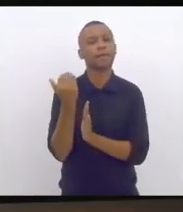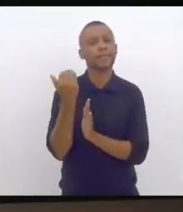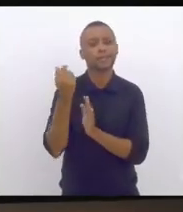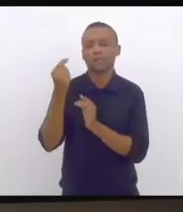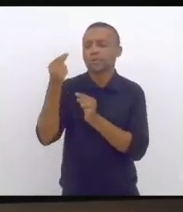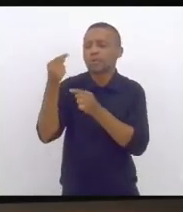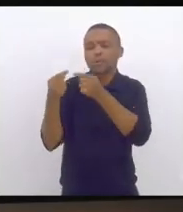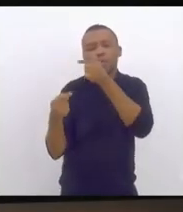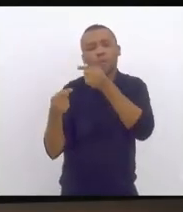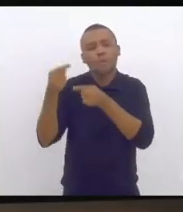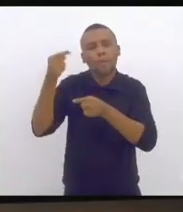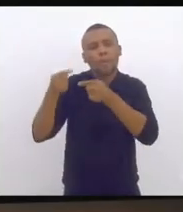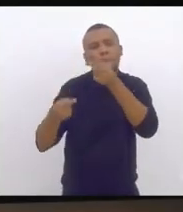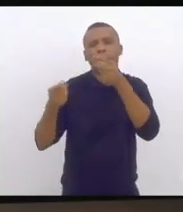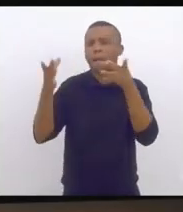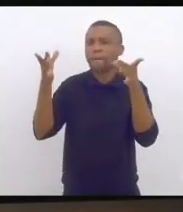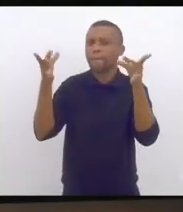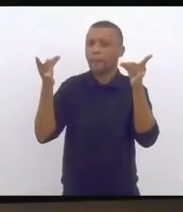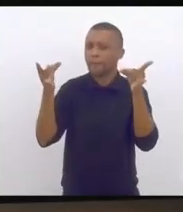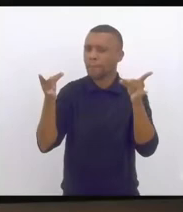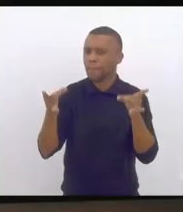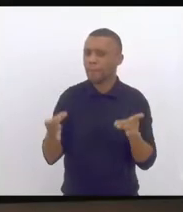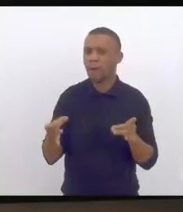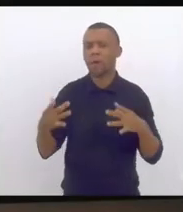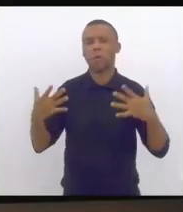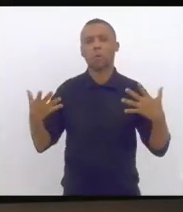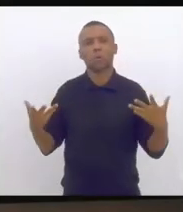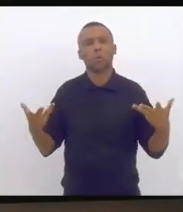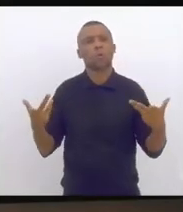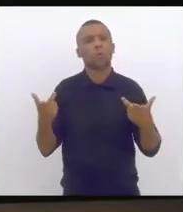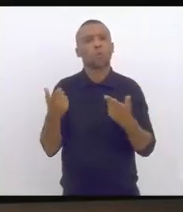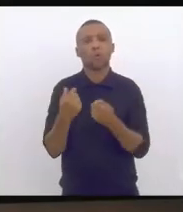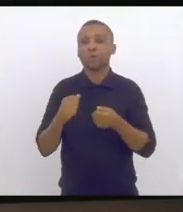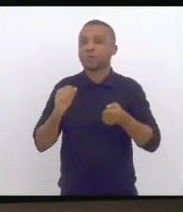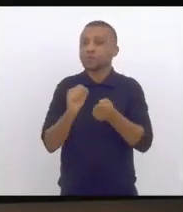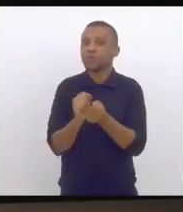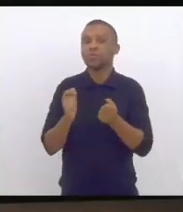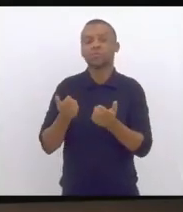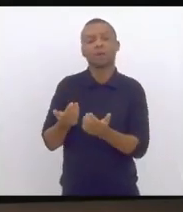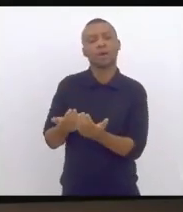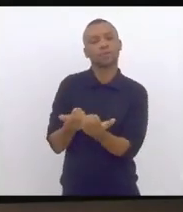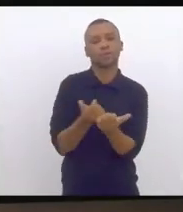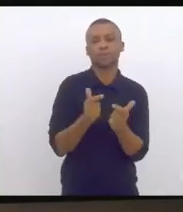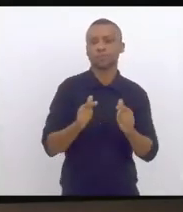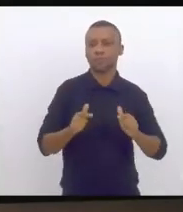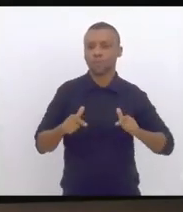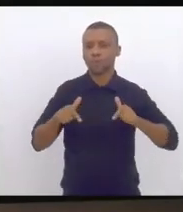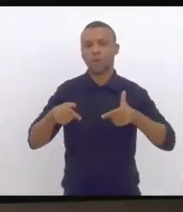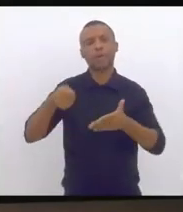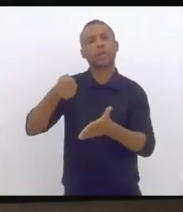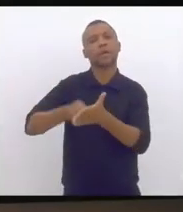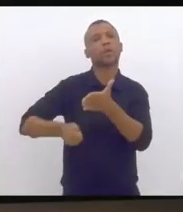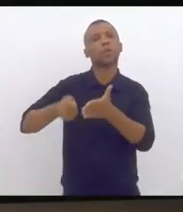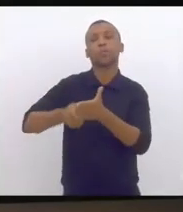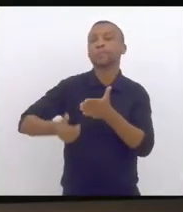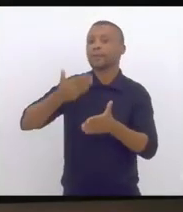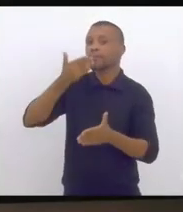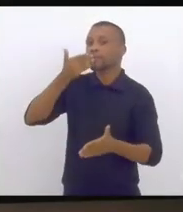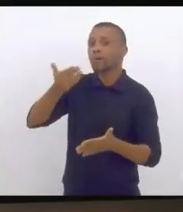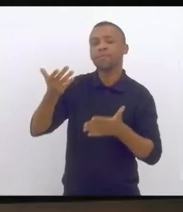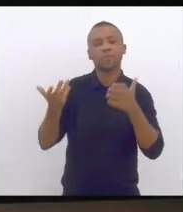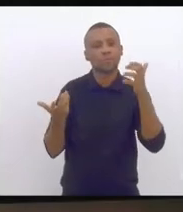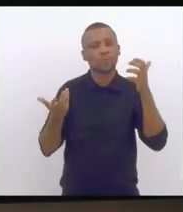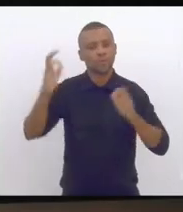discussão muito profunda e muito rica das juventudes ativistas pelo clima e